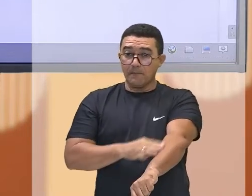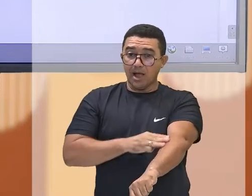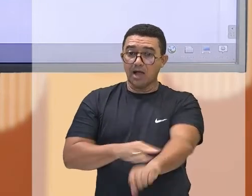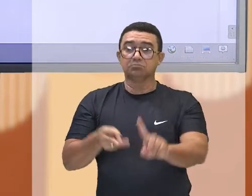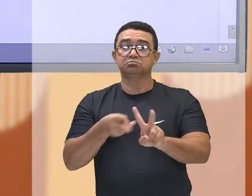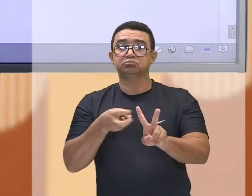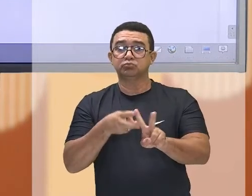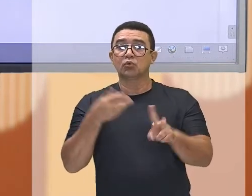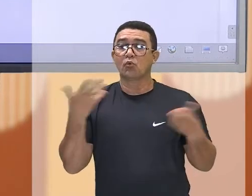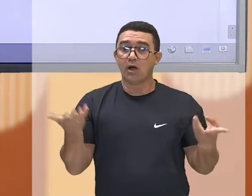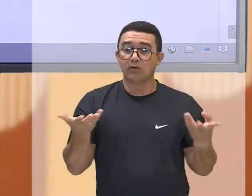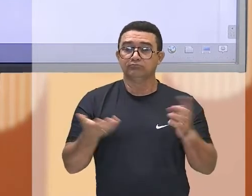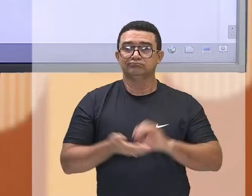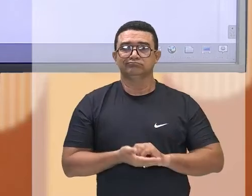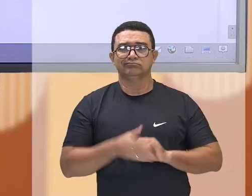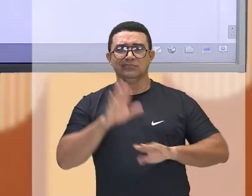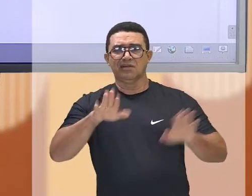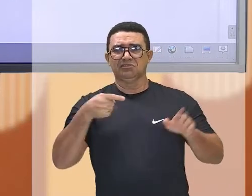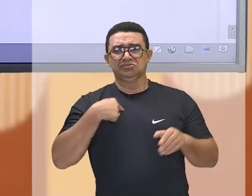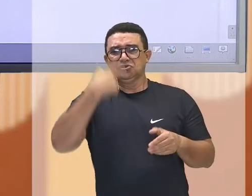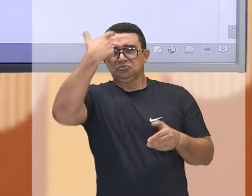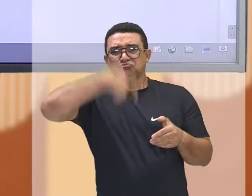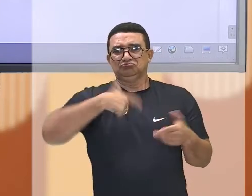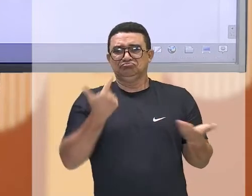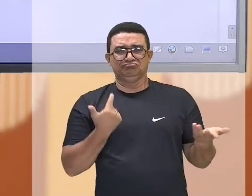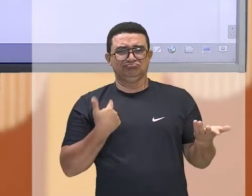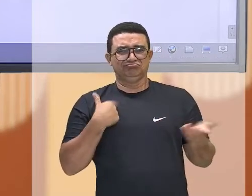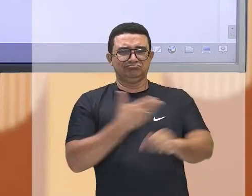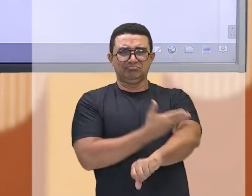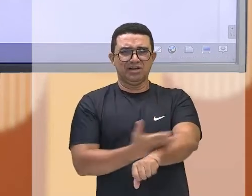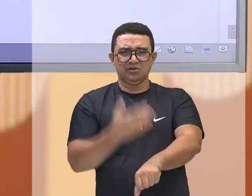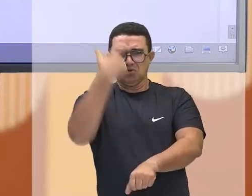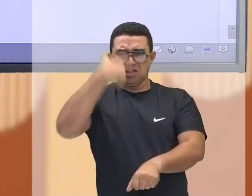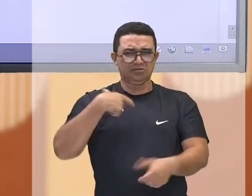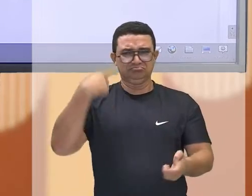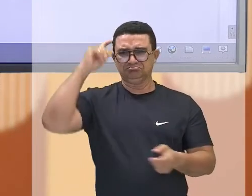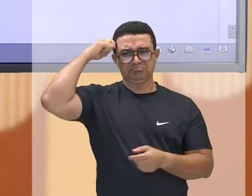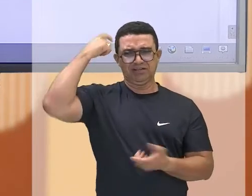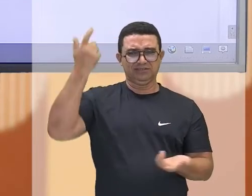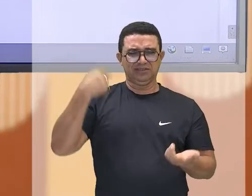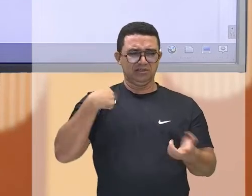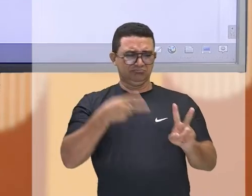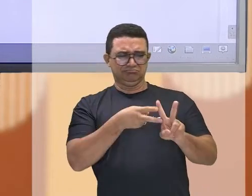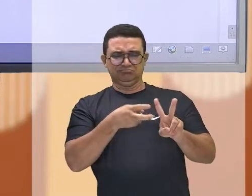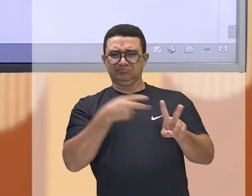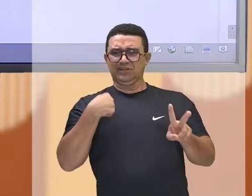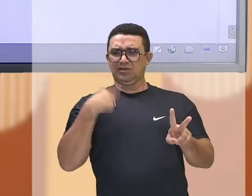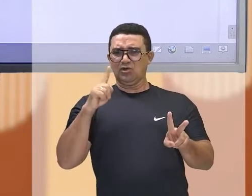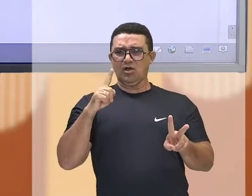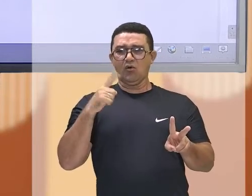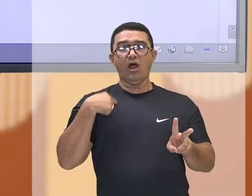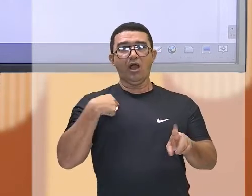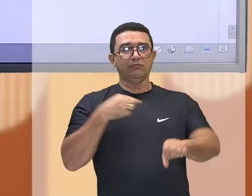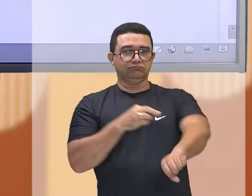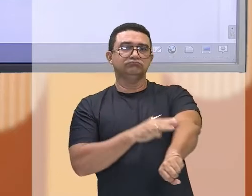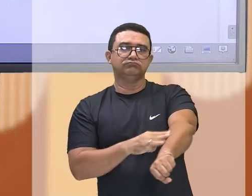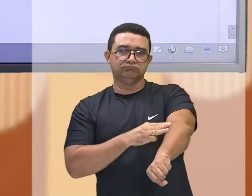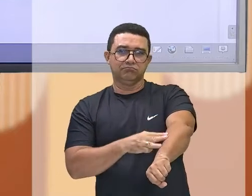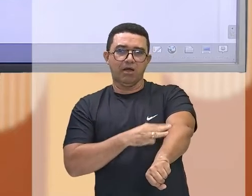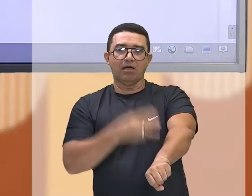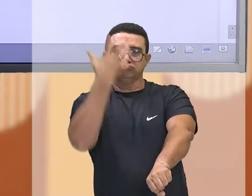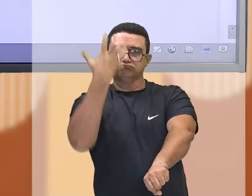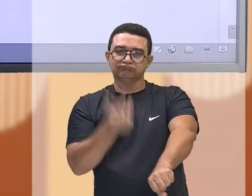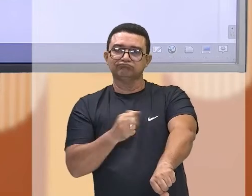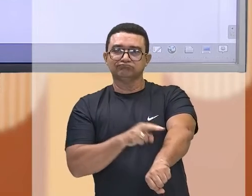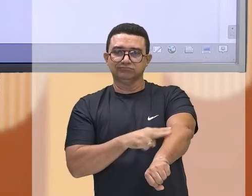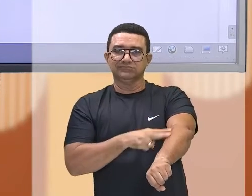por você não se considerar nem branco, nem preto, nem indígena, você acaba se classificando como pardo.